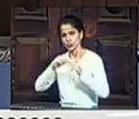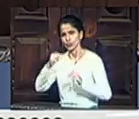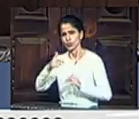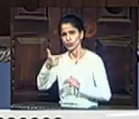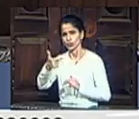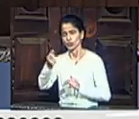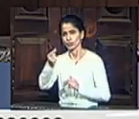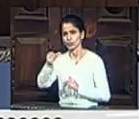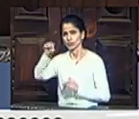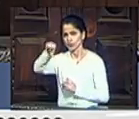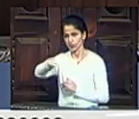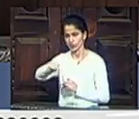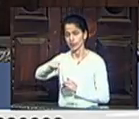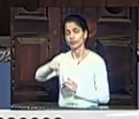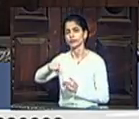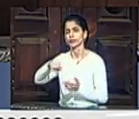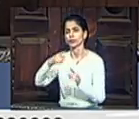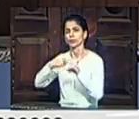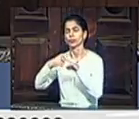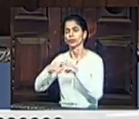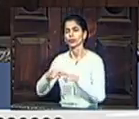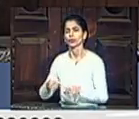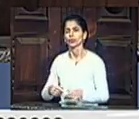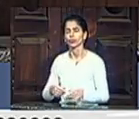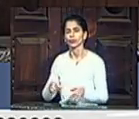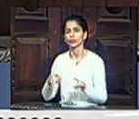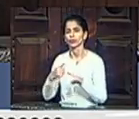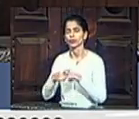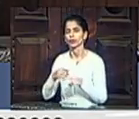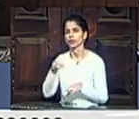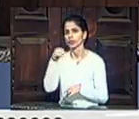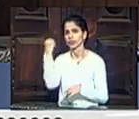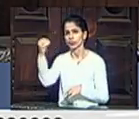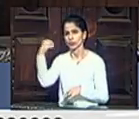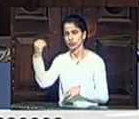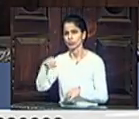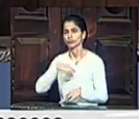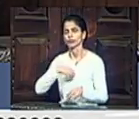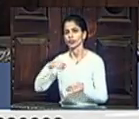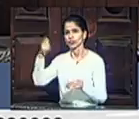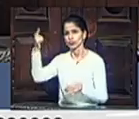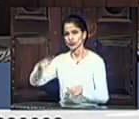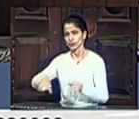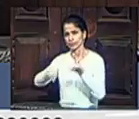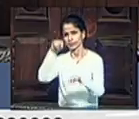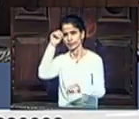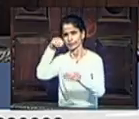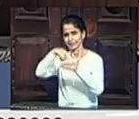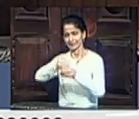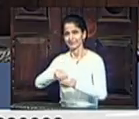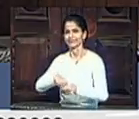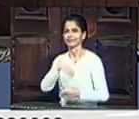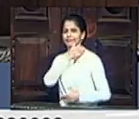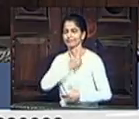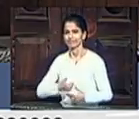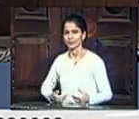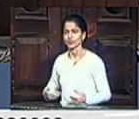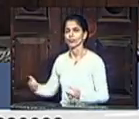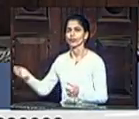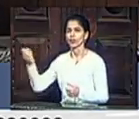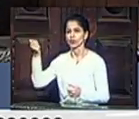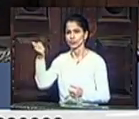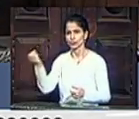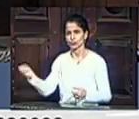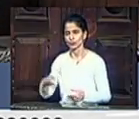Por que junho de 2019? Porque em outubro nós teremos eleição para governador. E um novo